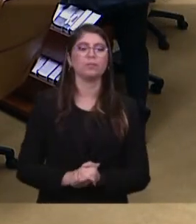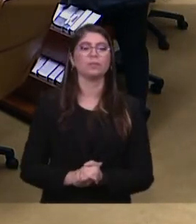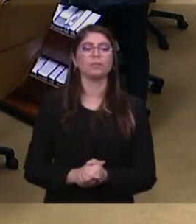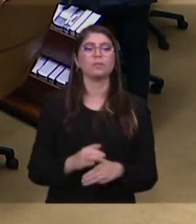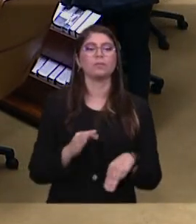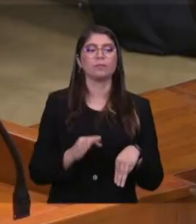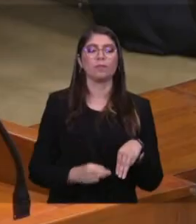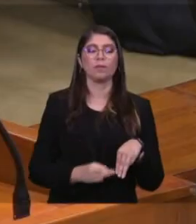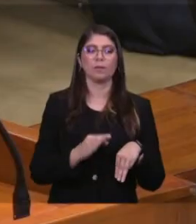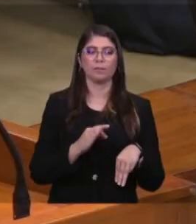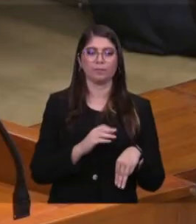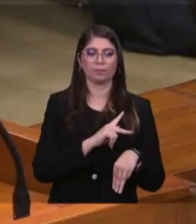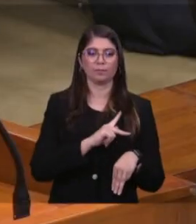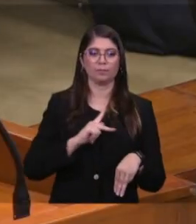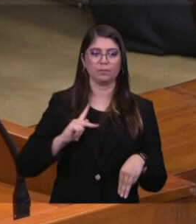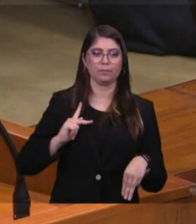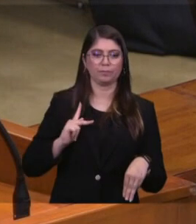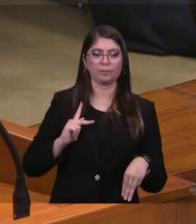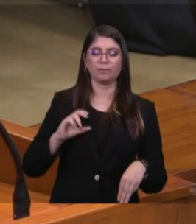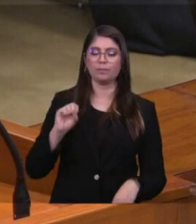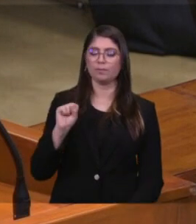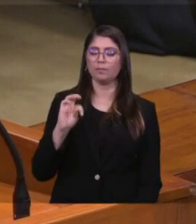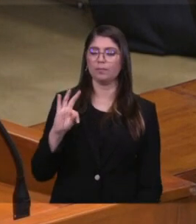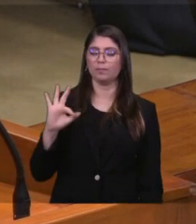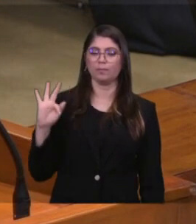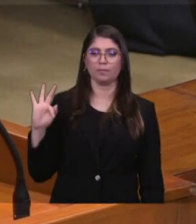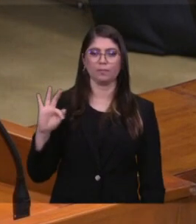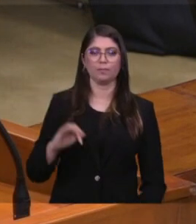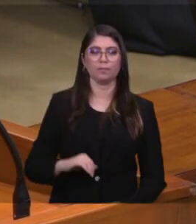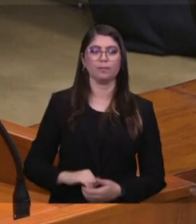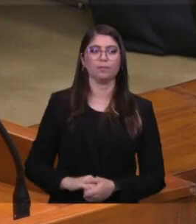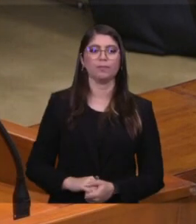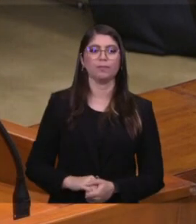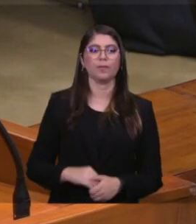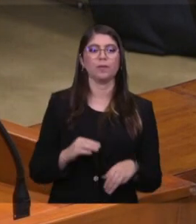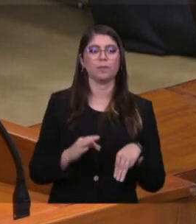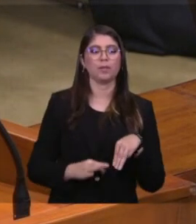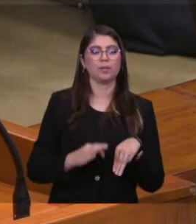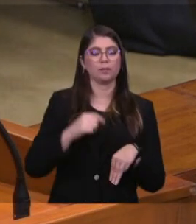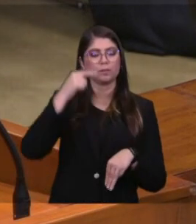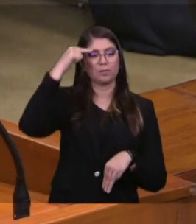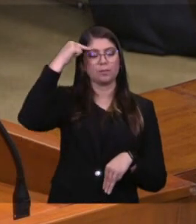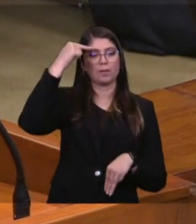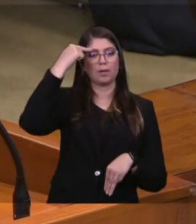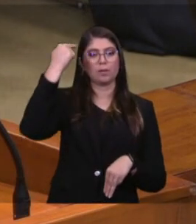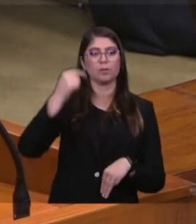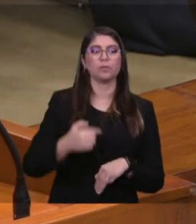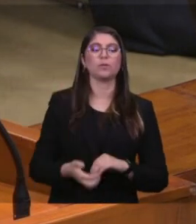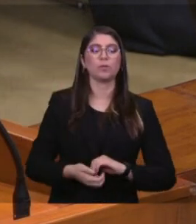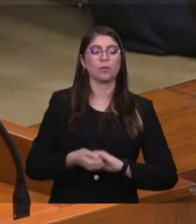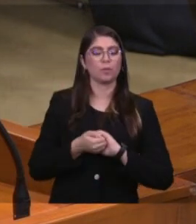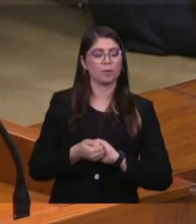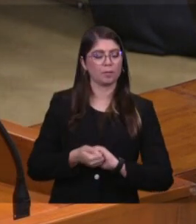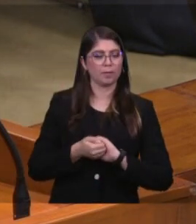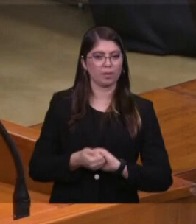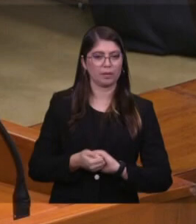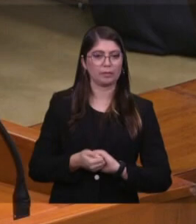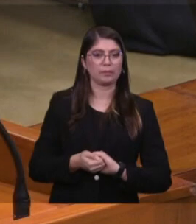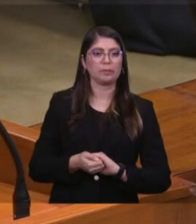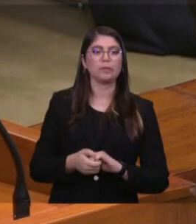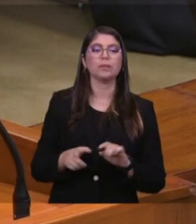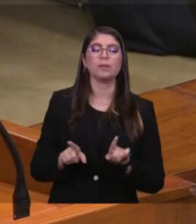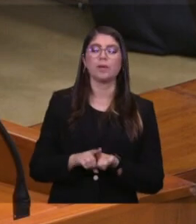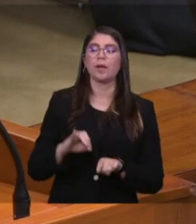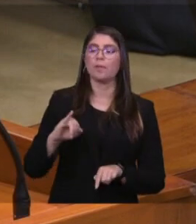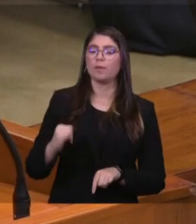senhor ministro presidente do Supremo Tribunal Federal, ministro Luiz Roberto Barroso, a quem cumprimento e aproveito